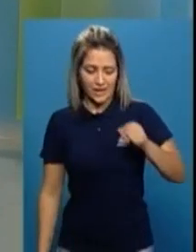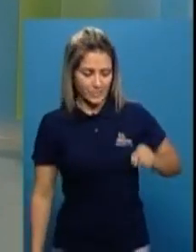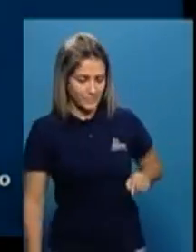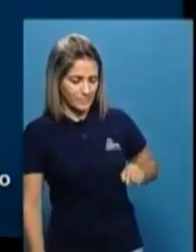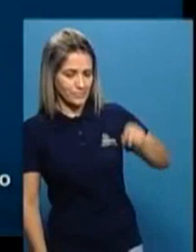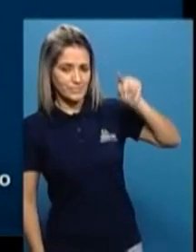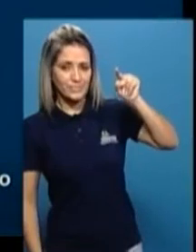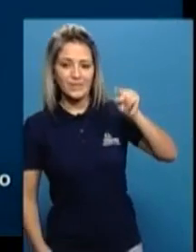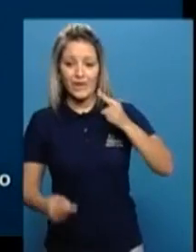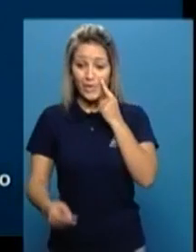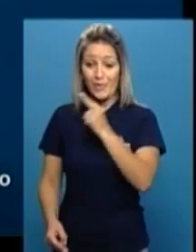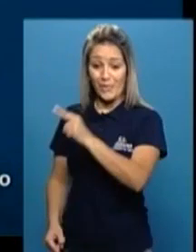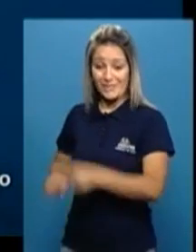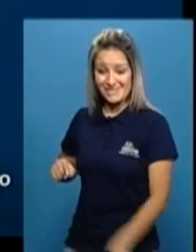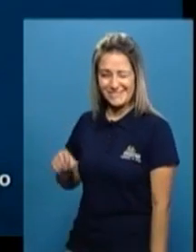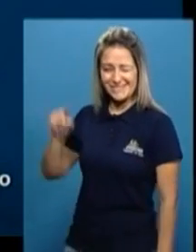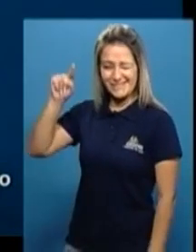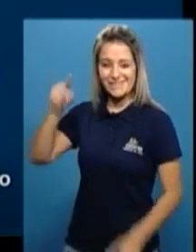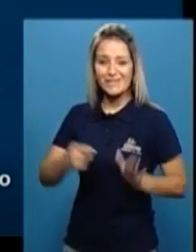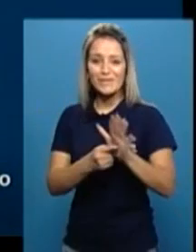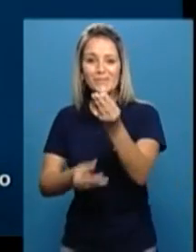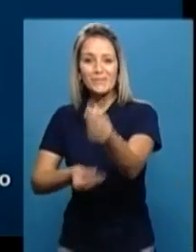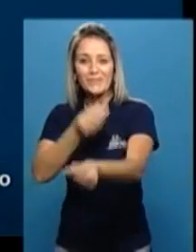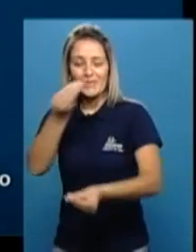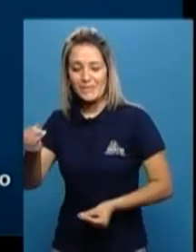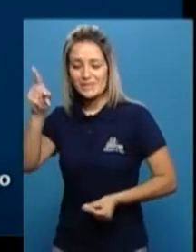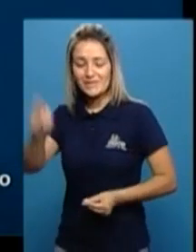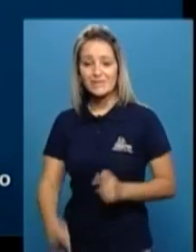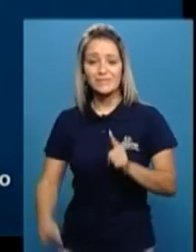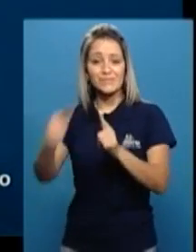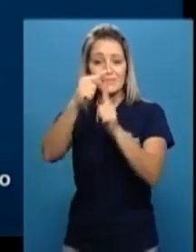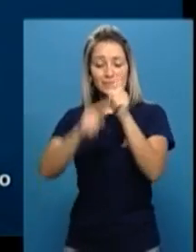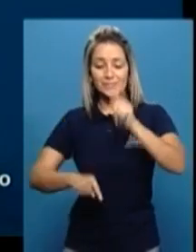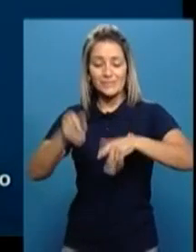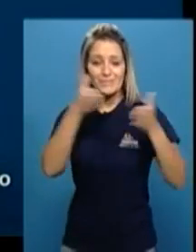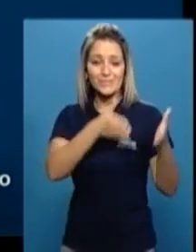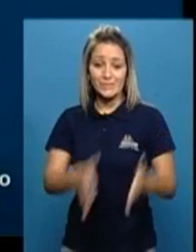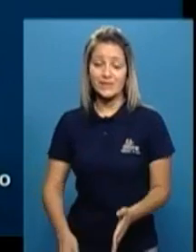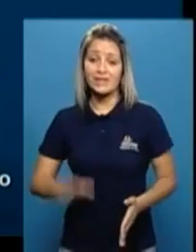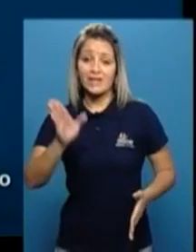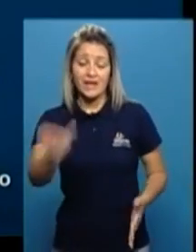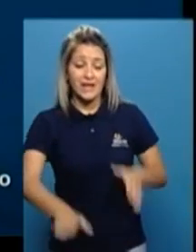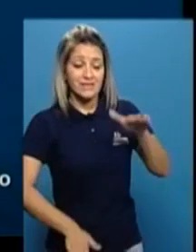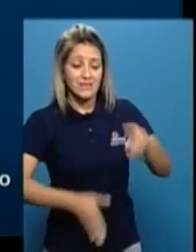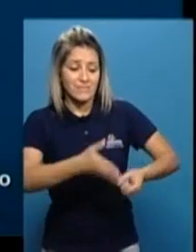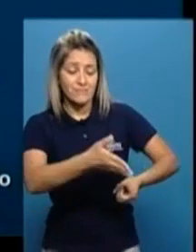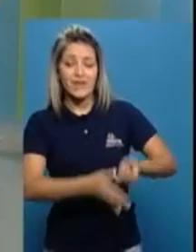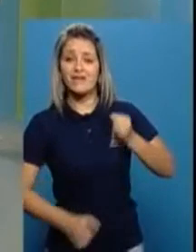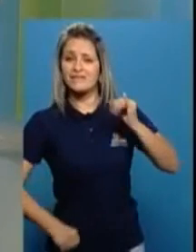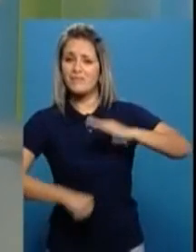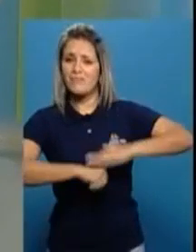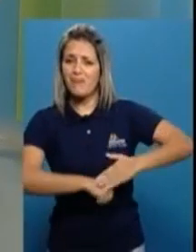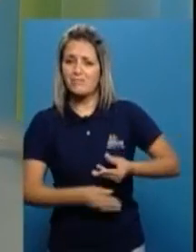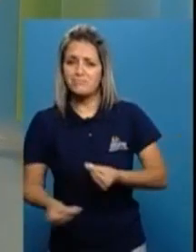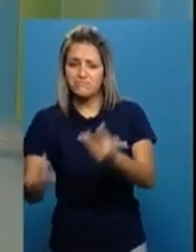a relação entre os tipos de produção. Quanto maior o volume, produtos mais padronizados, possível reduzir custos,